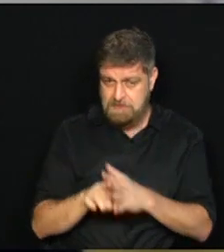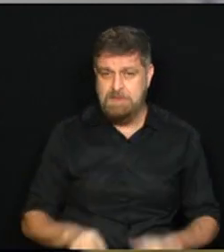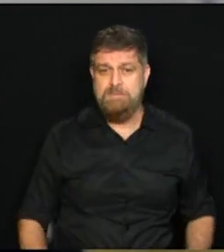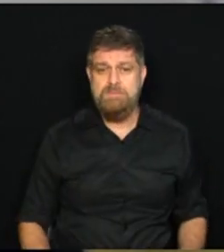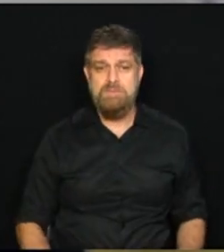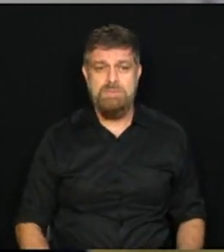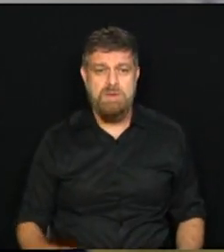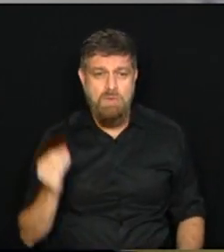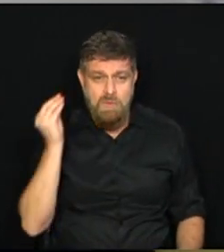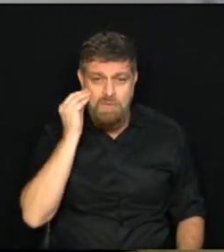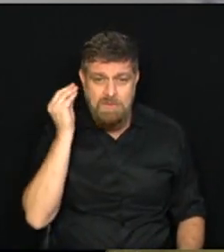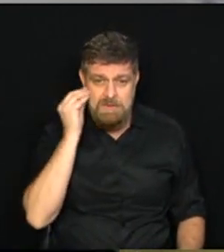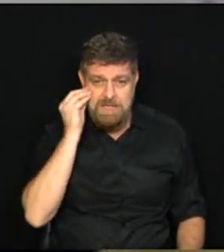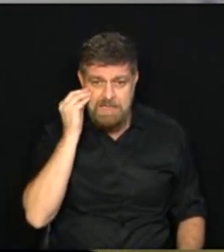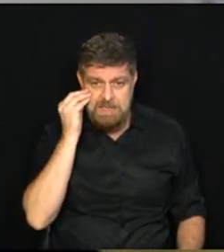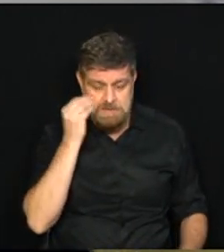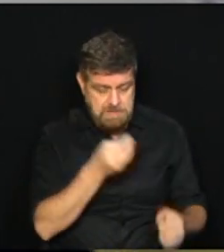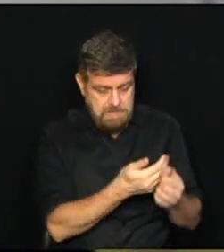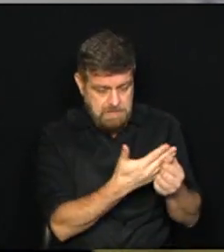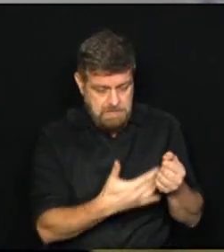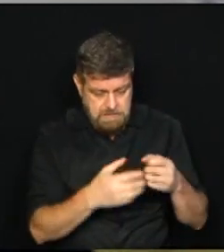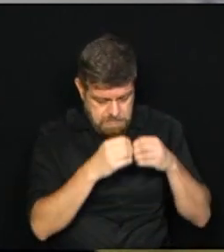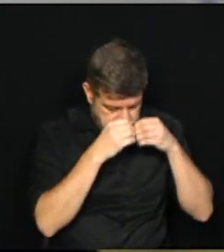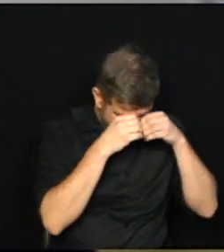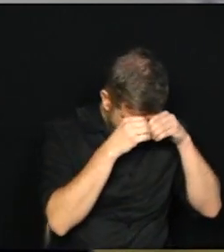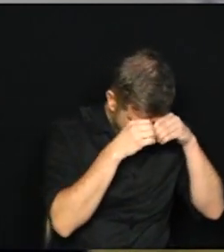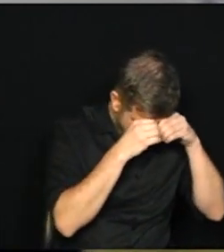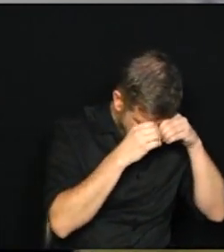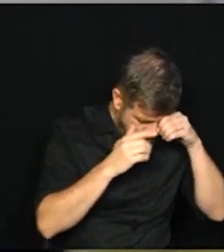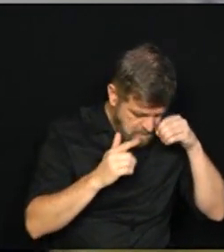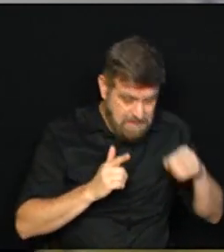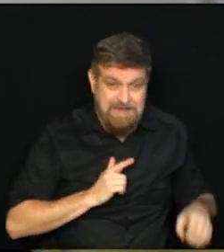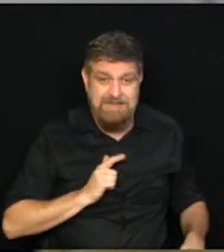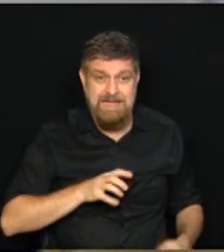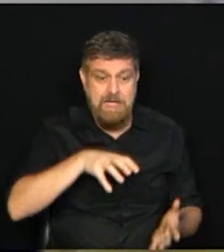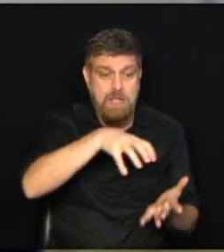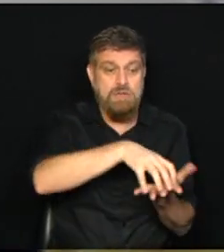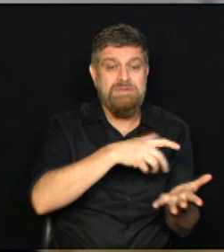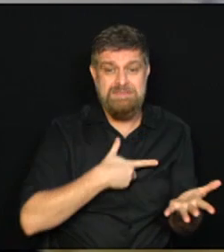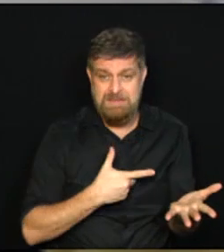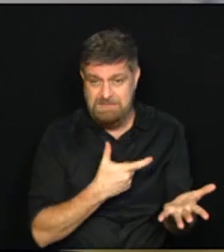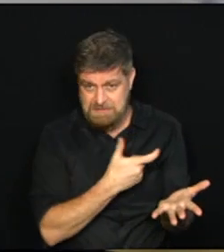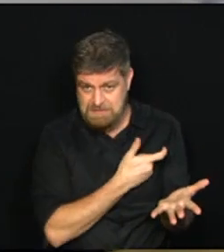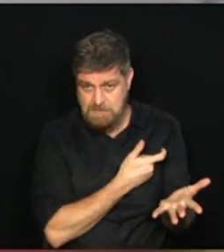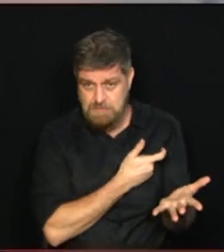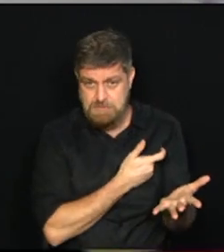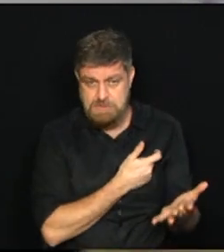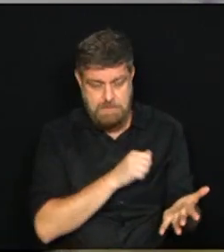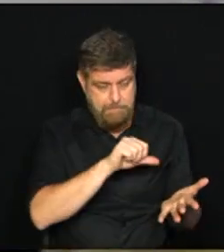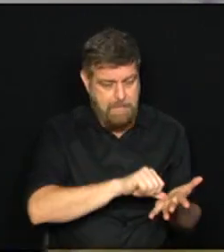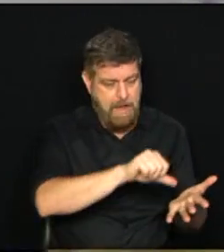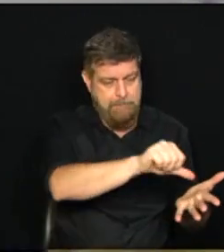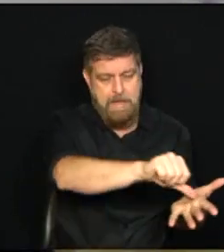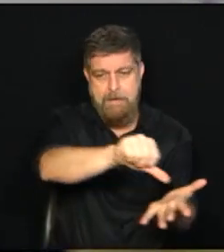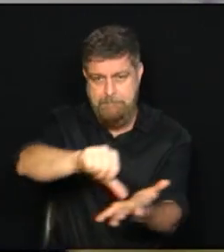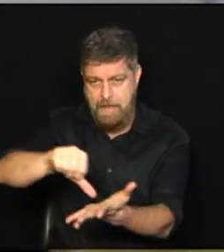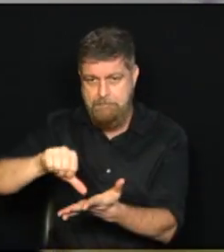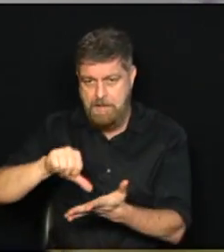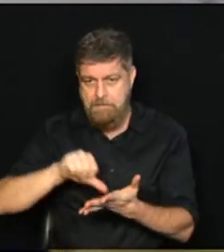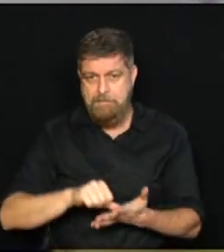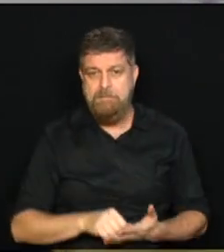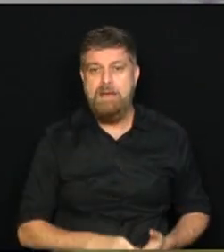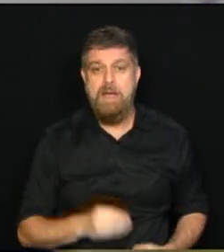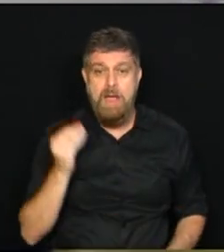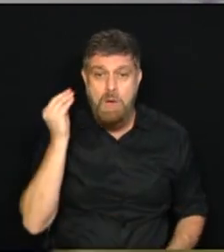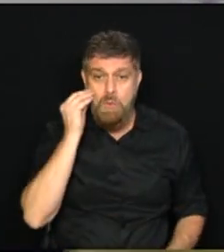a doutora Andréa explicou que tem disponibilidade nos centros de saúde, todos os testes